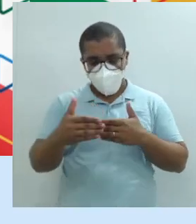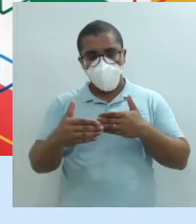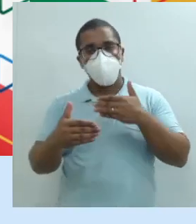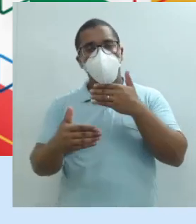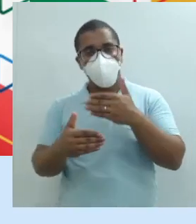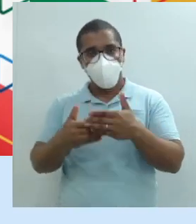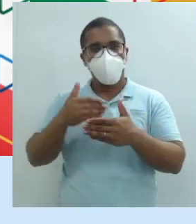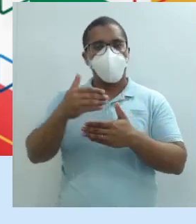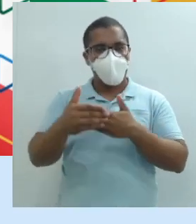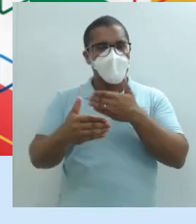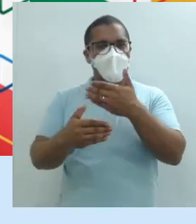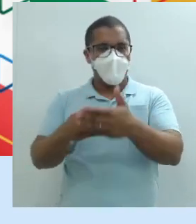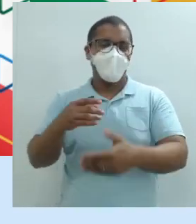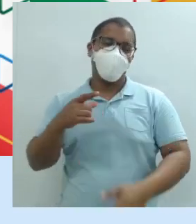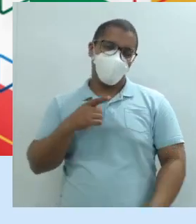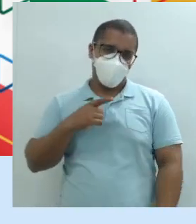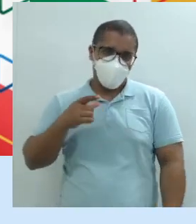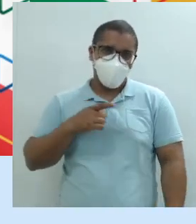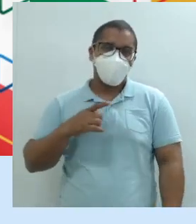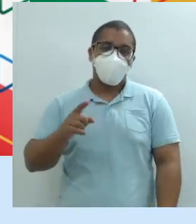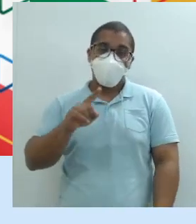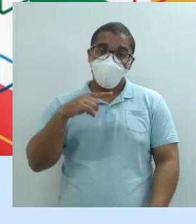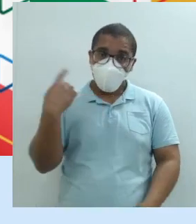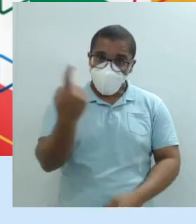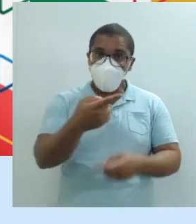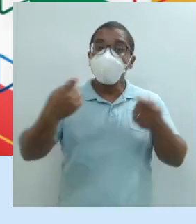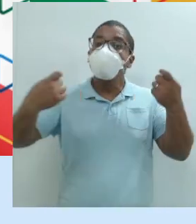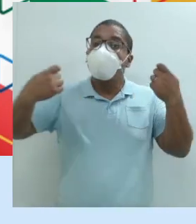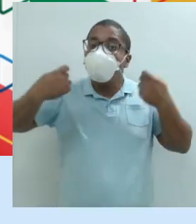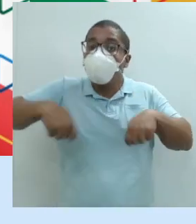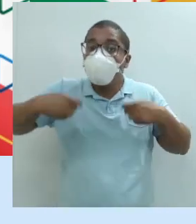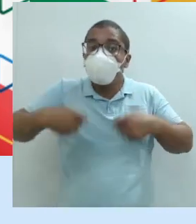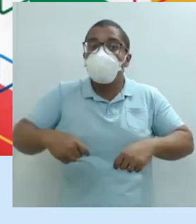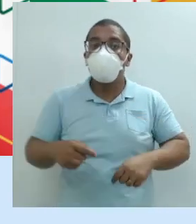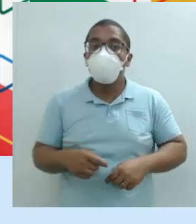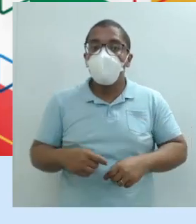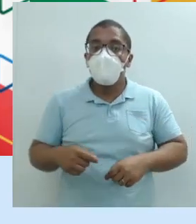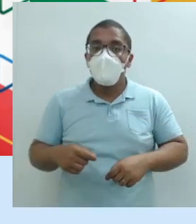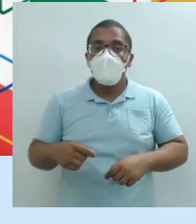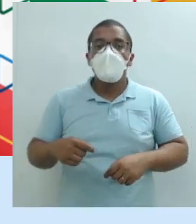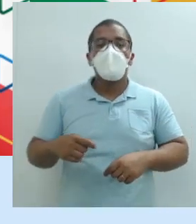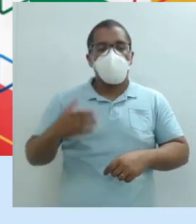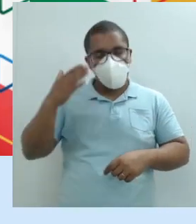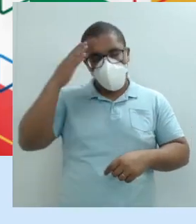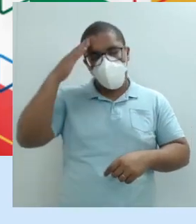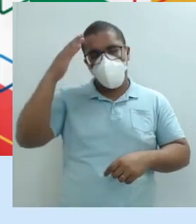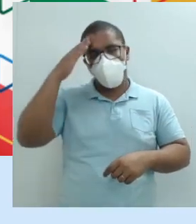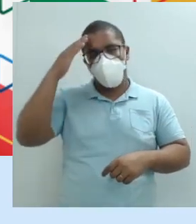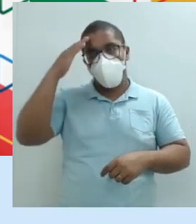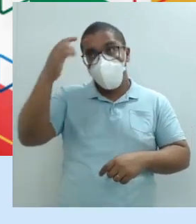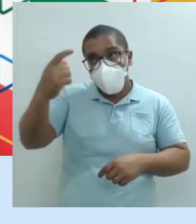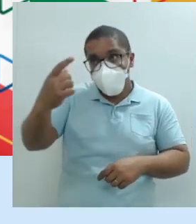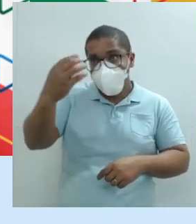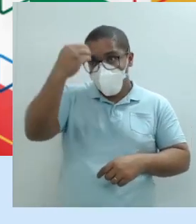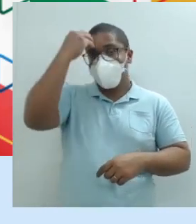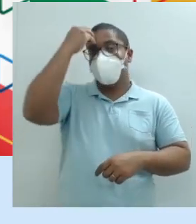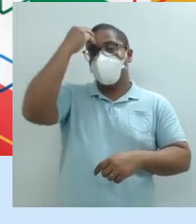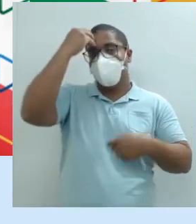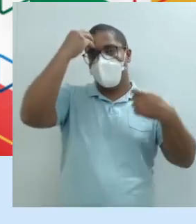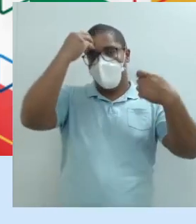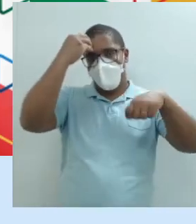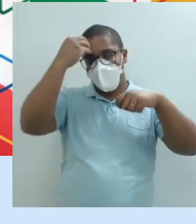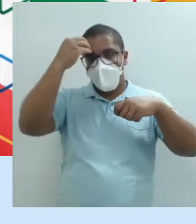de competências, né, que a gente precisa estar bem afiado e ter em mente que elas